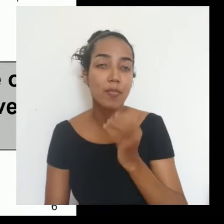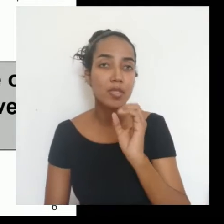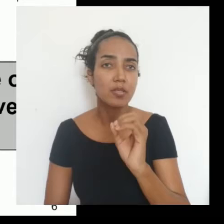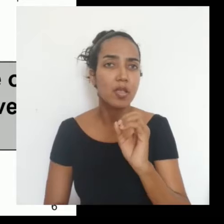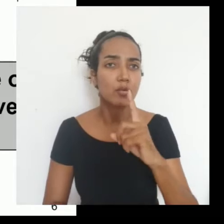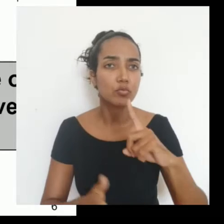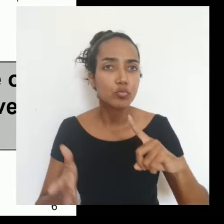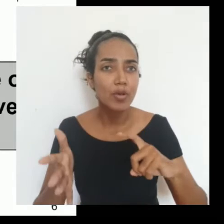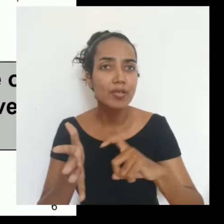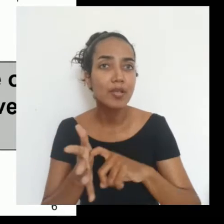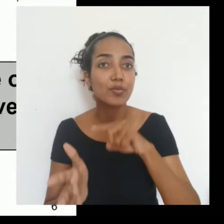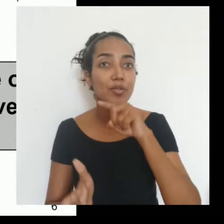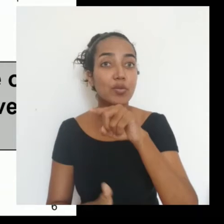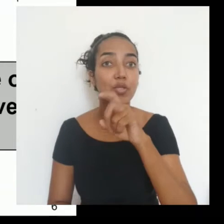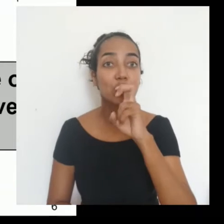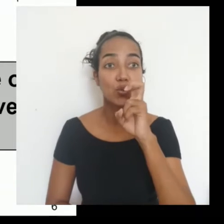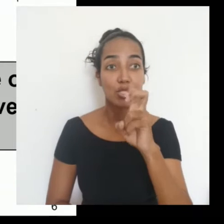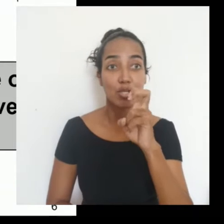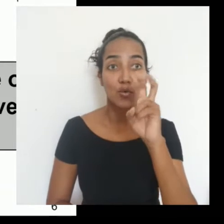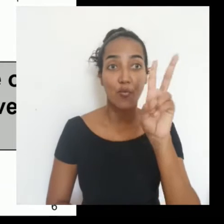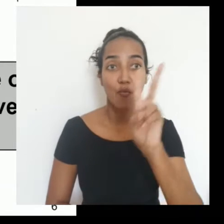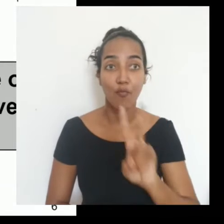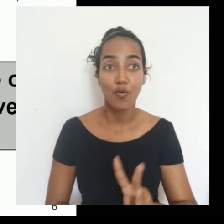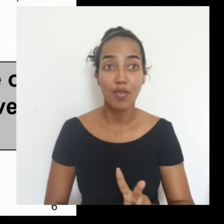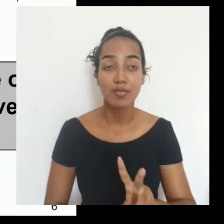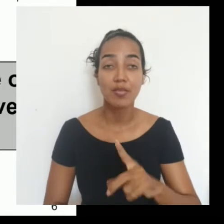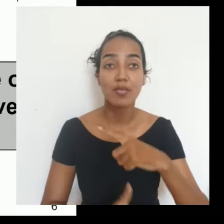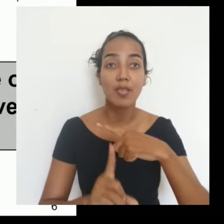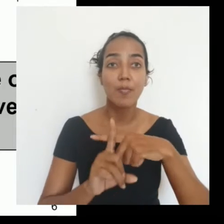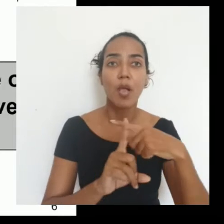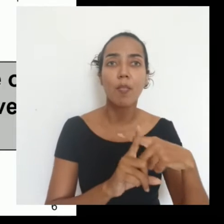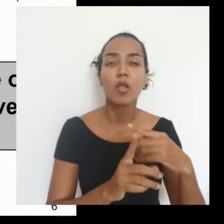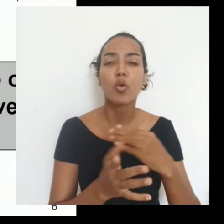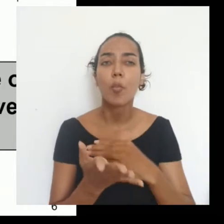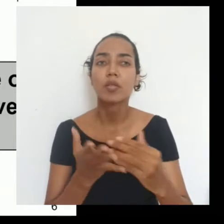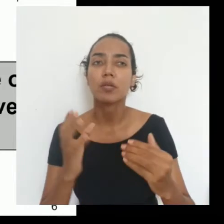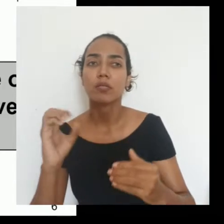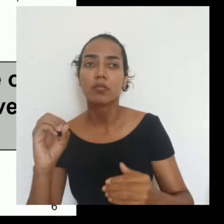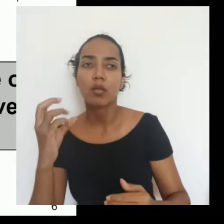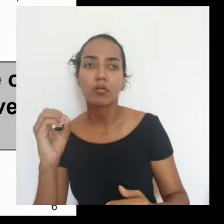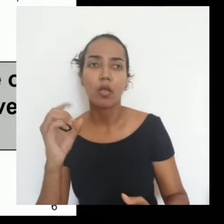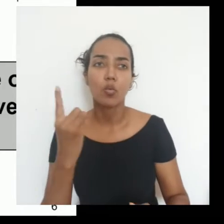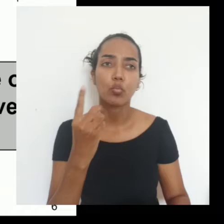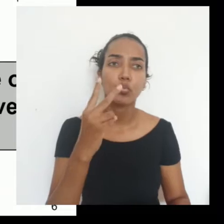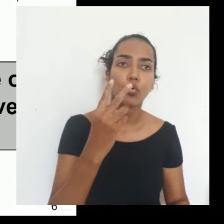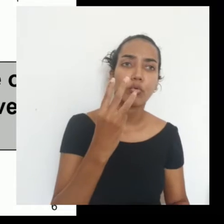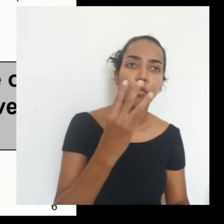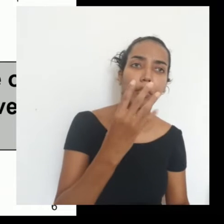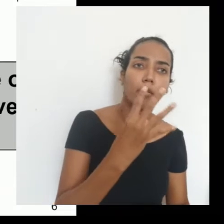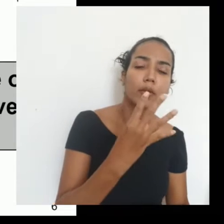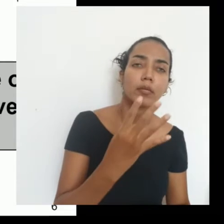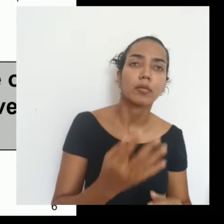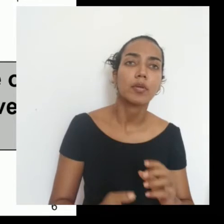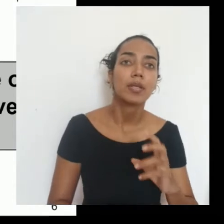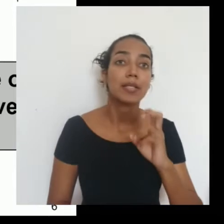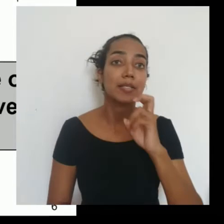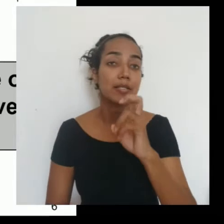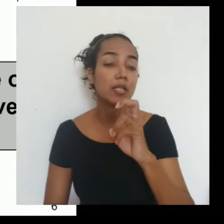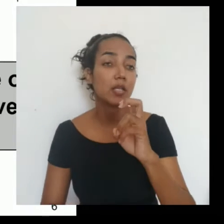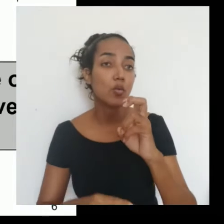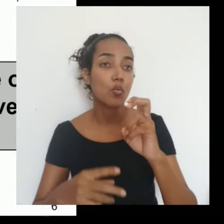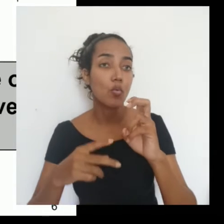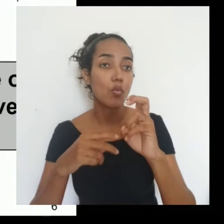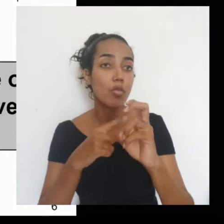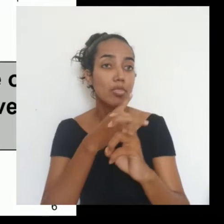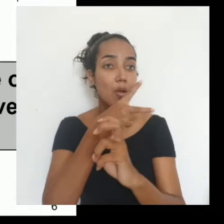5 vezes, e mais. Começando com 0, vai 0, 1, 2, 3, 4. 5 não é menor do que 5, ele quebra o